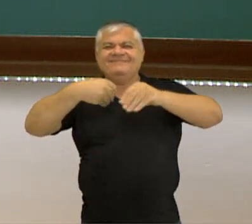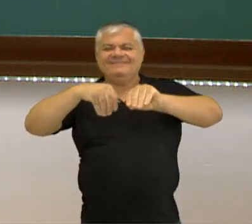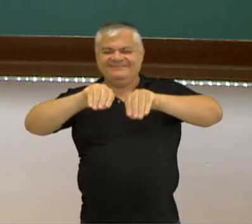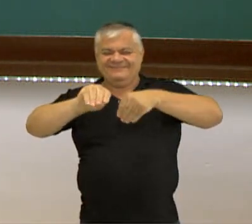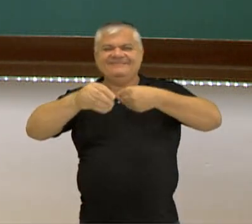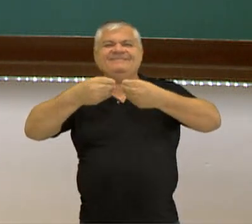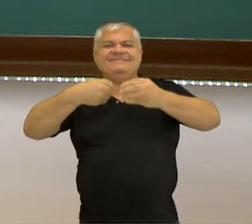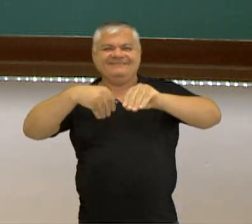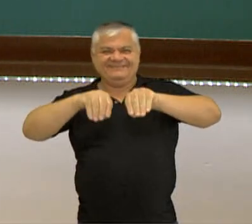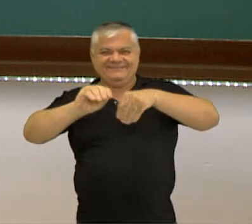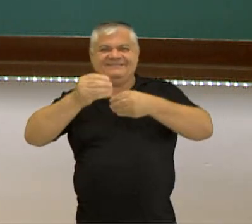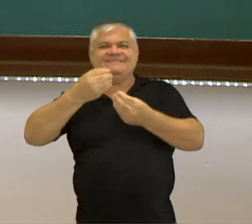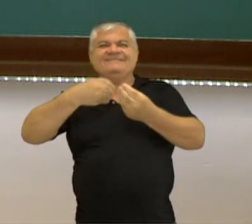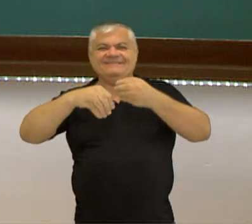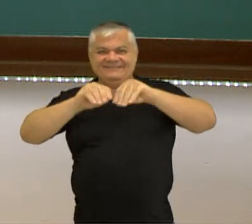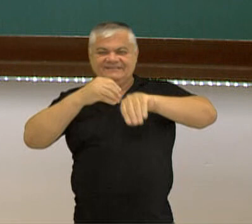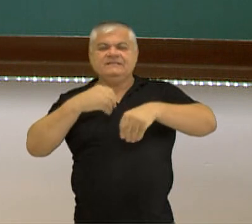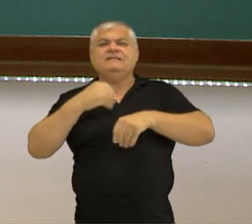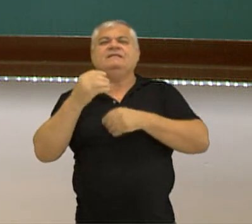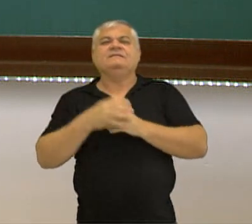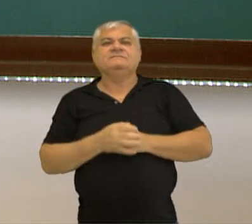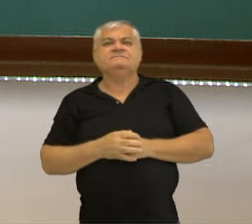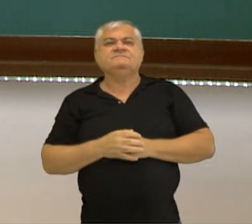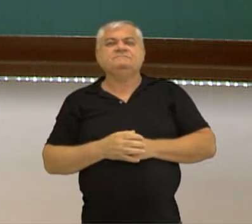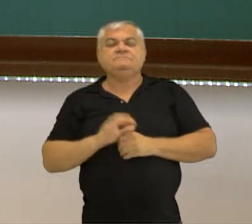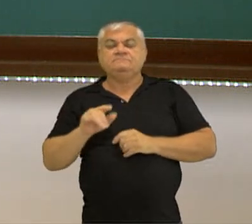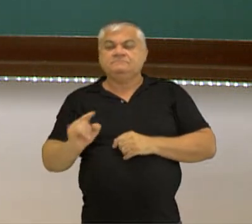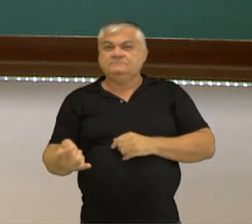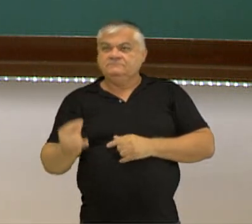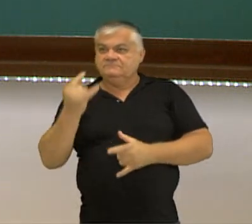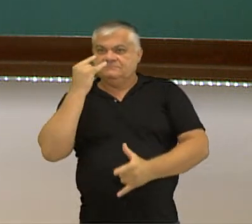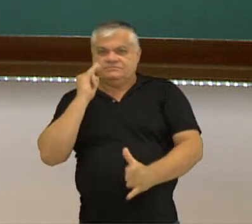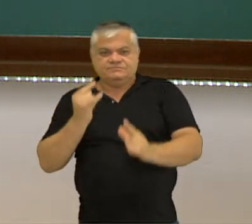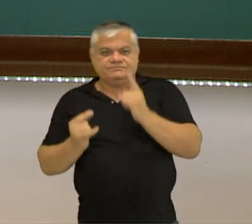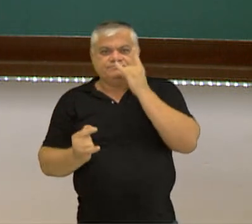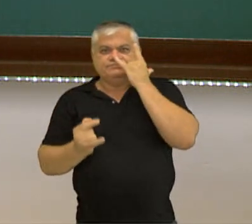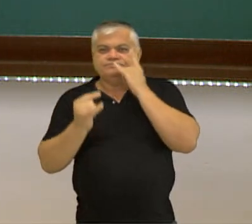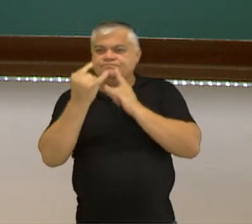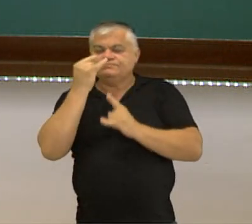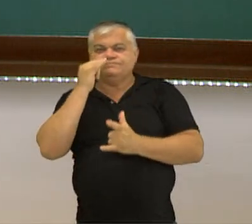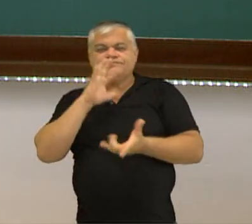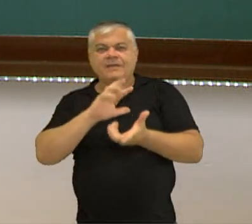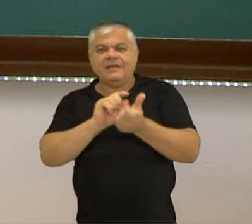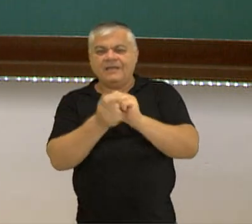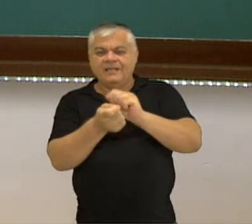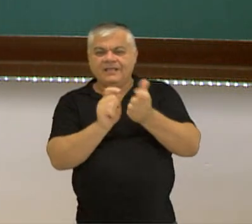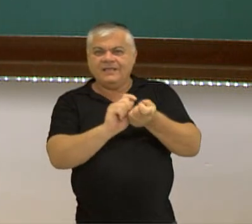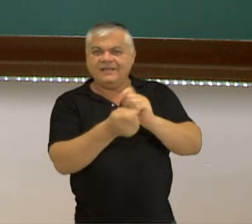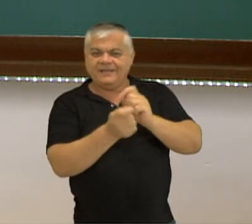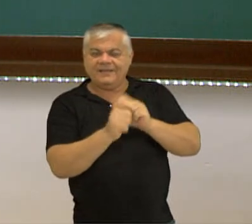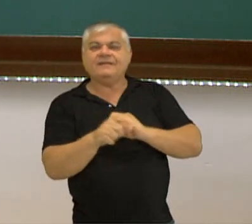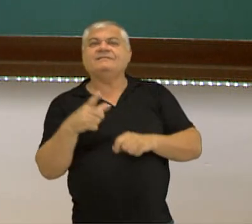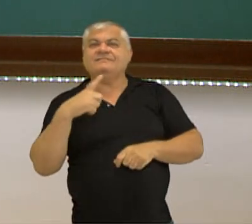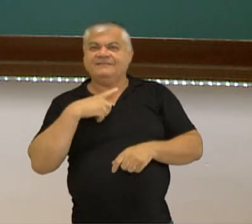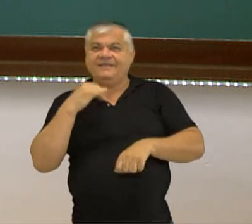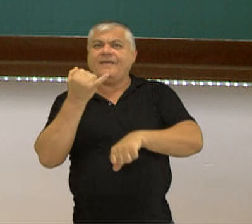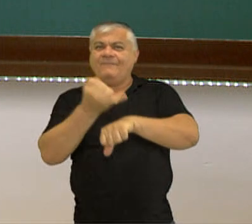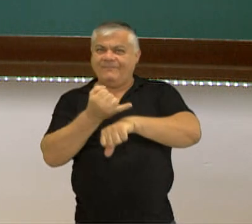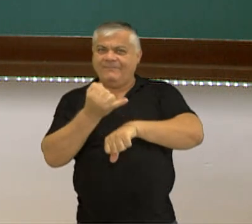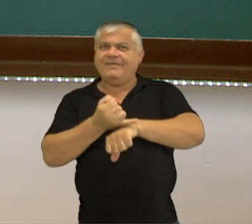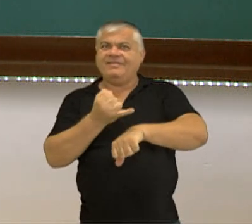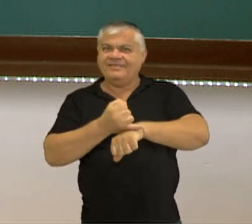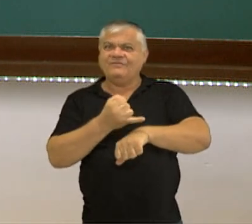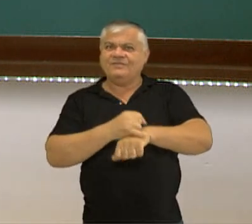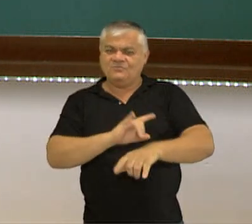moldar, de manusear, brilhante e versátil. Os metais já têm essa característica, eles têm